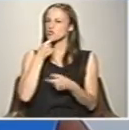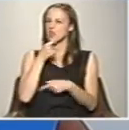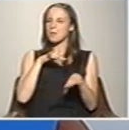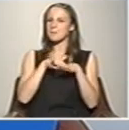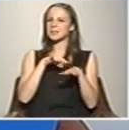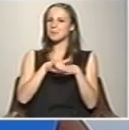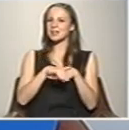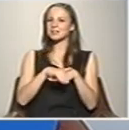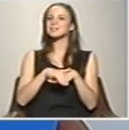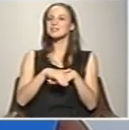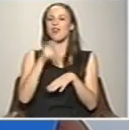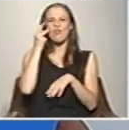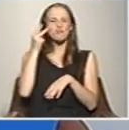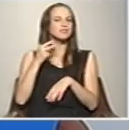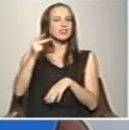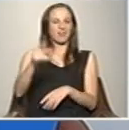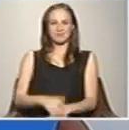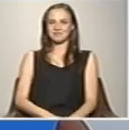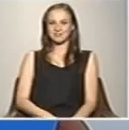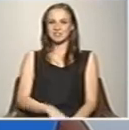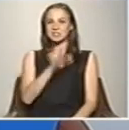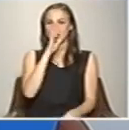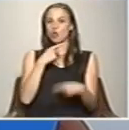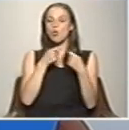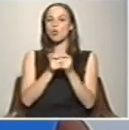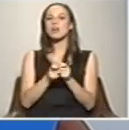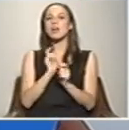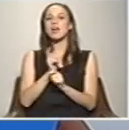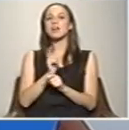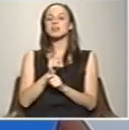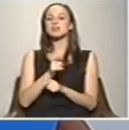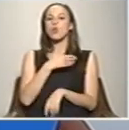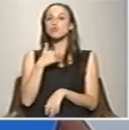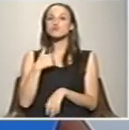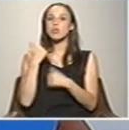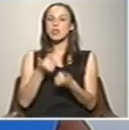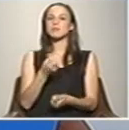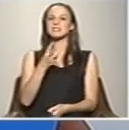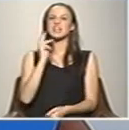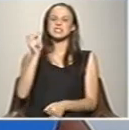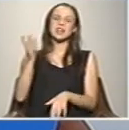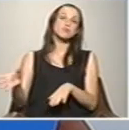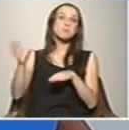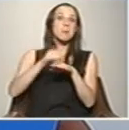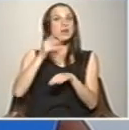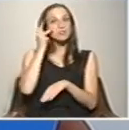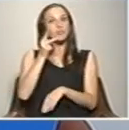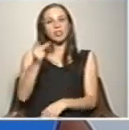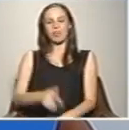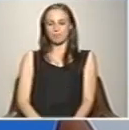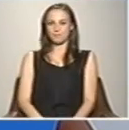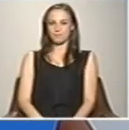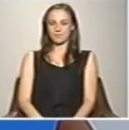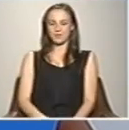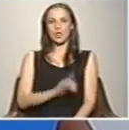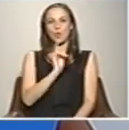longevidade. Ali assim está um bocadinho escondido, mas nós, se tivéssemos hábitos alimentares muito saudáveis, tínhamos mais 3 anos de vida, por isso é